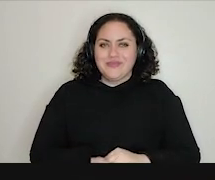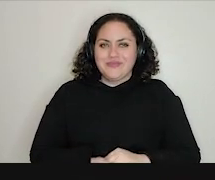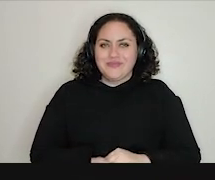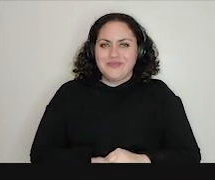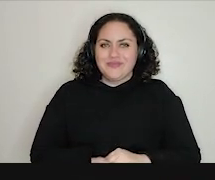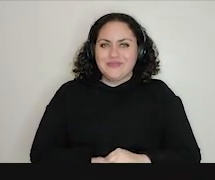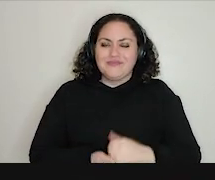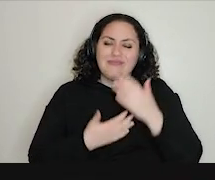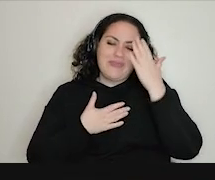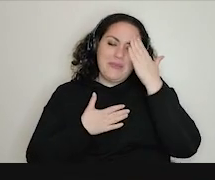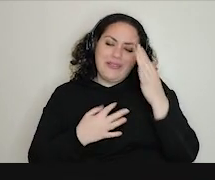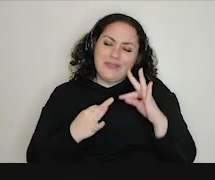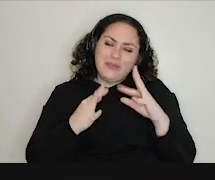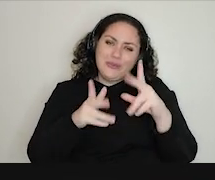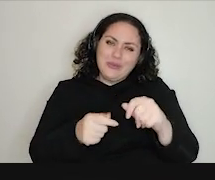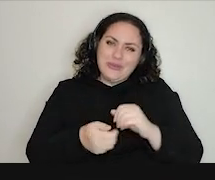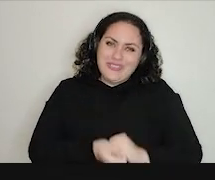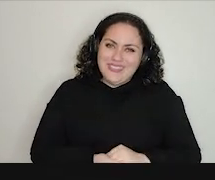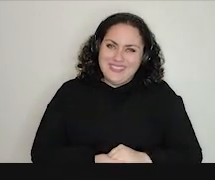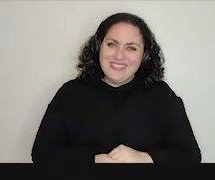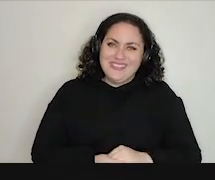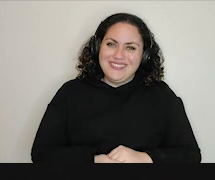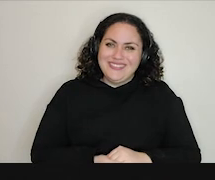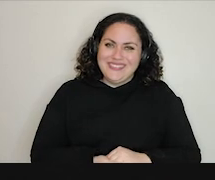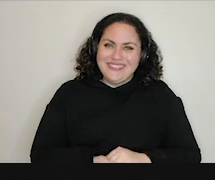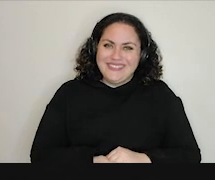Obrigada por todos, a todos.